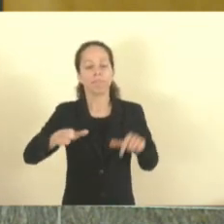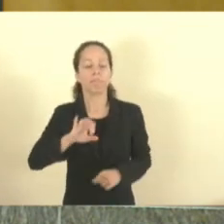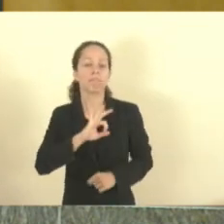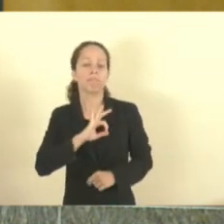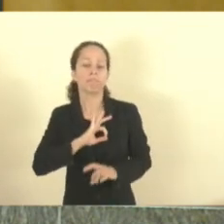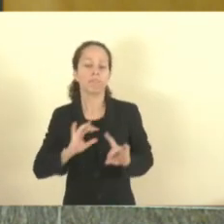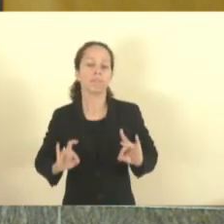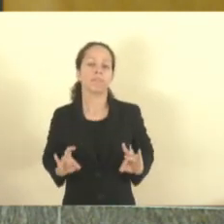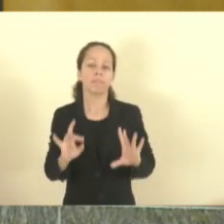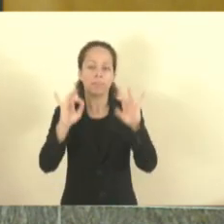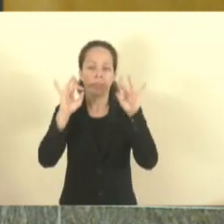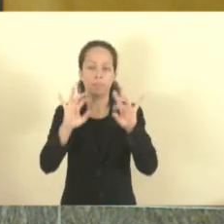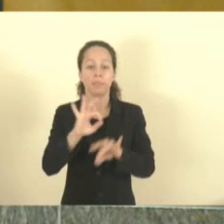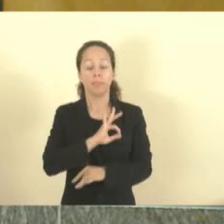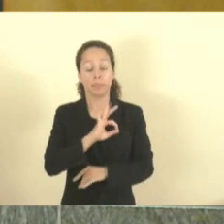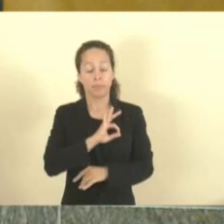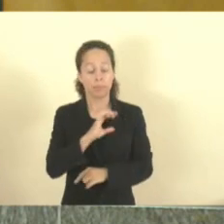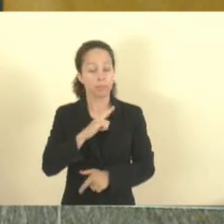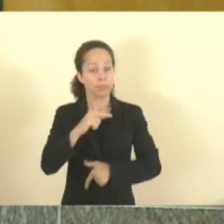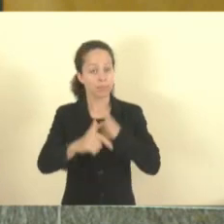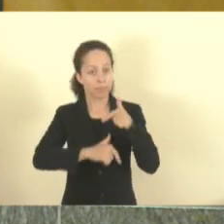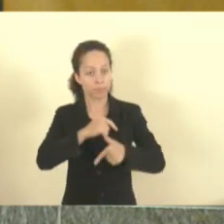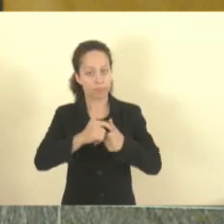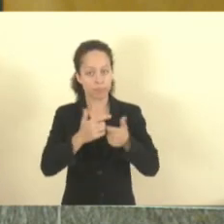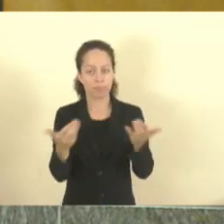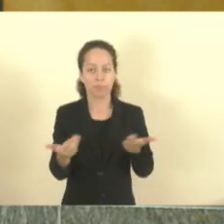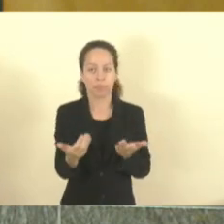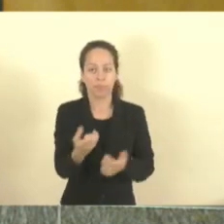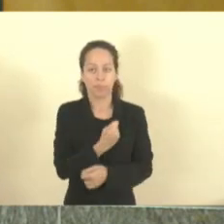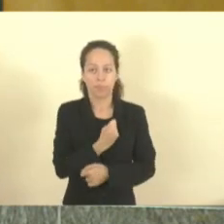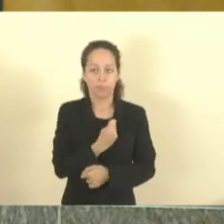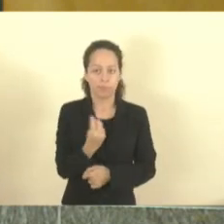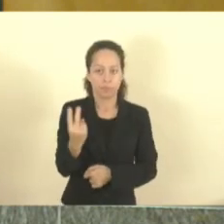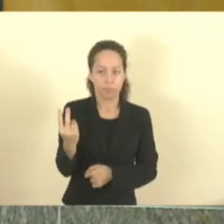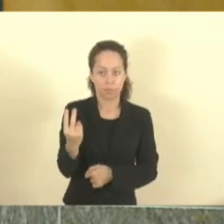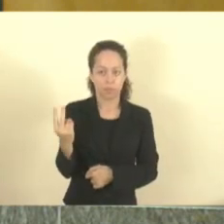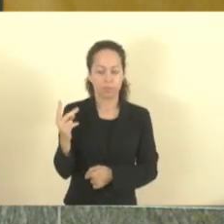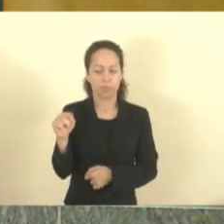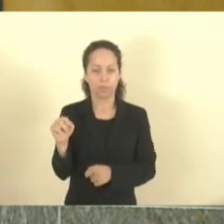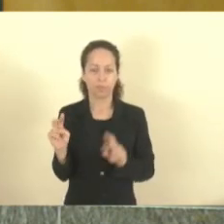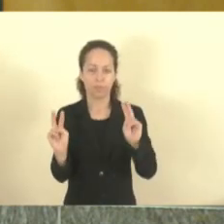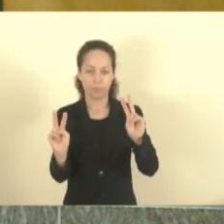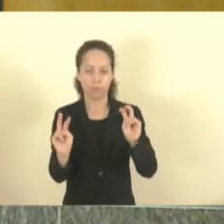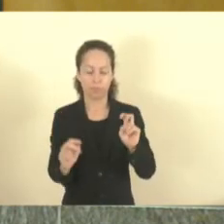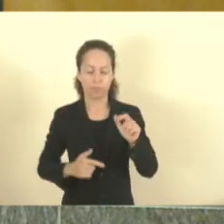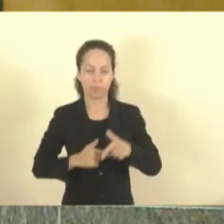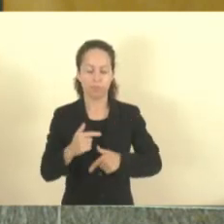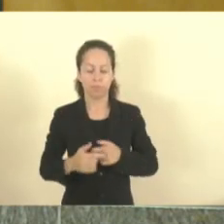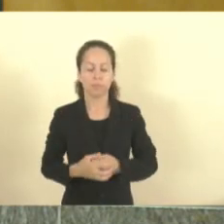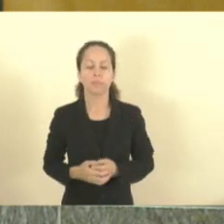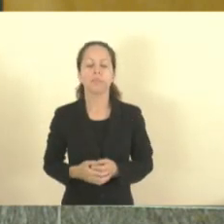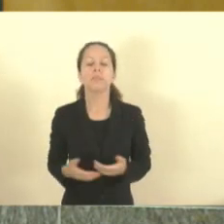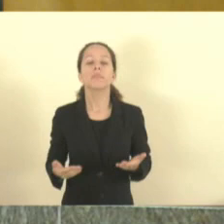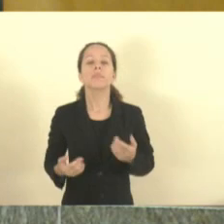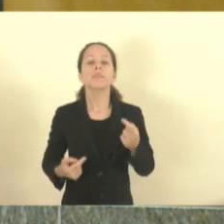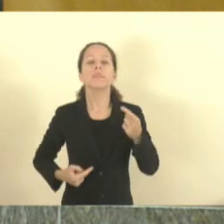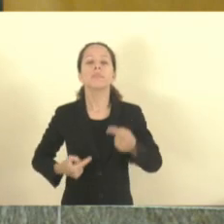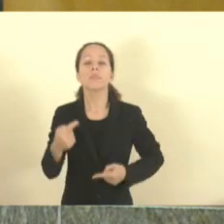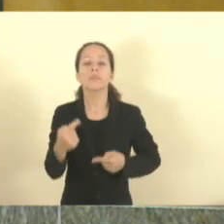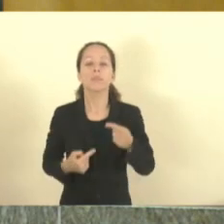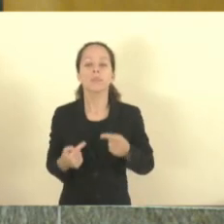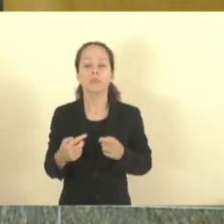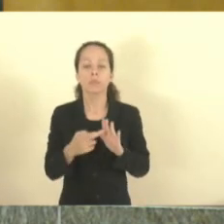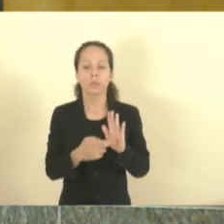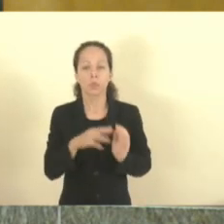da ativa. Muito obrigado, presidente, e vamos agora ao item 2. Obrigado, Danilo. Discussão única em regime de urgência, projeto de